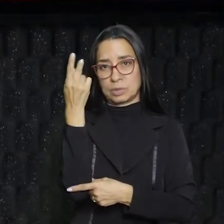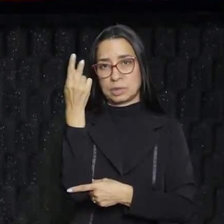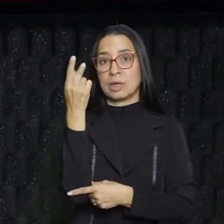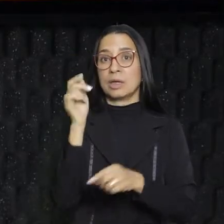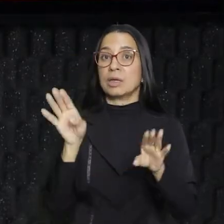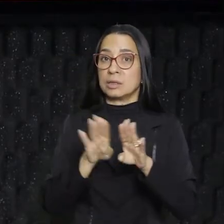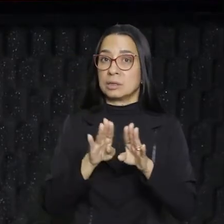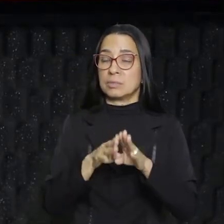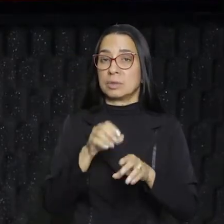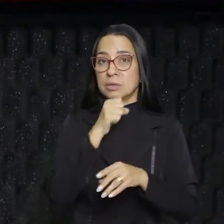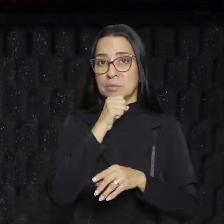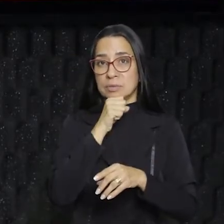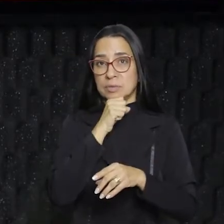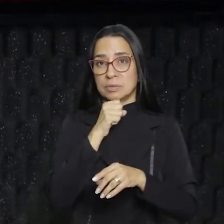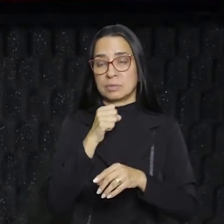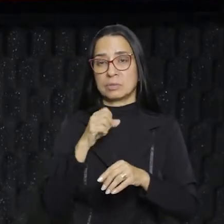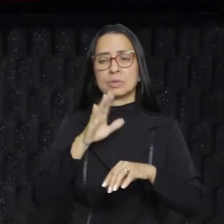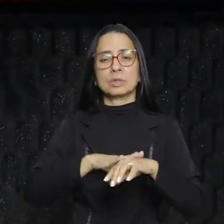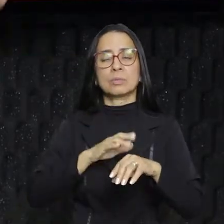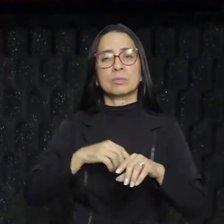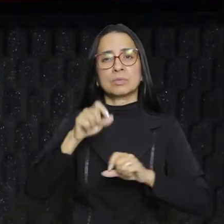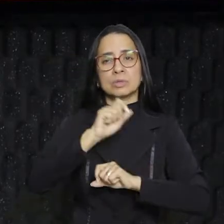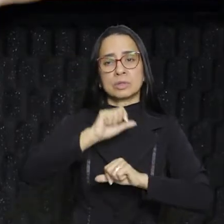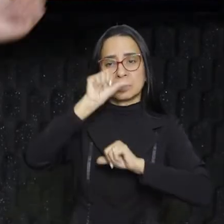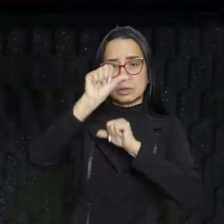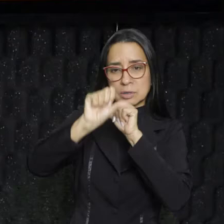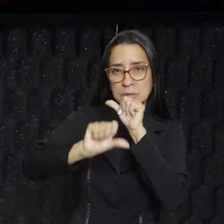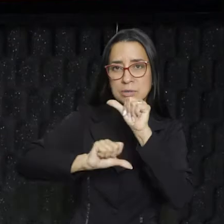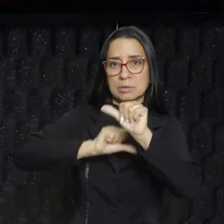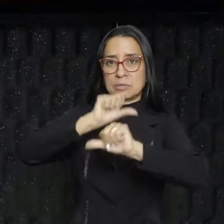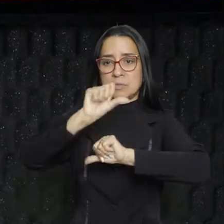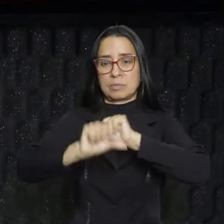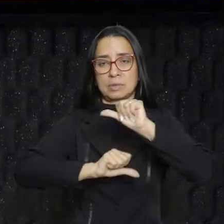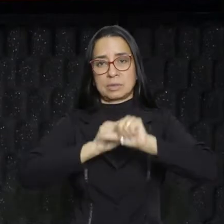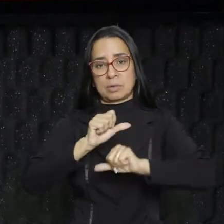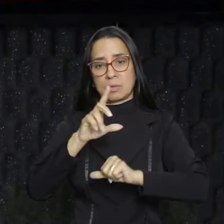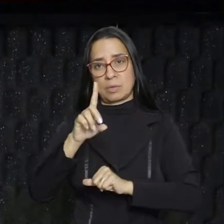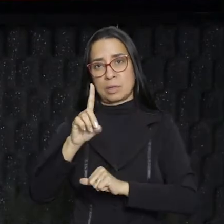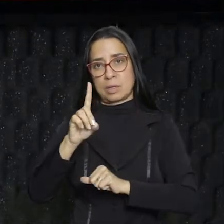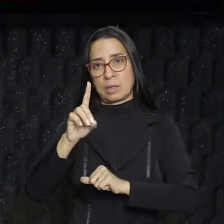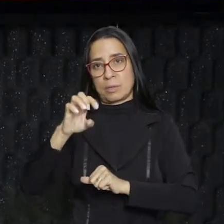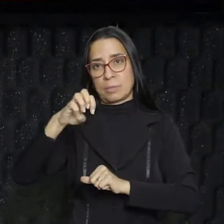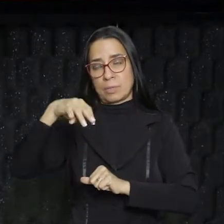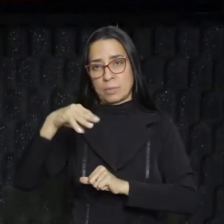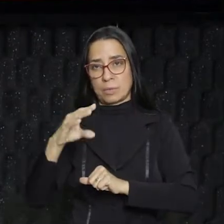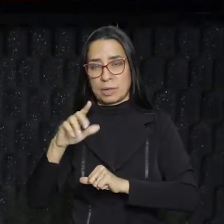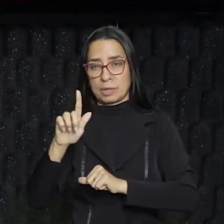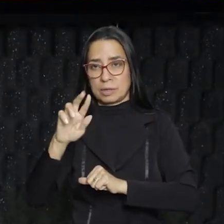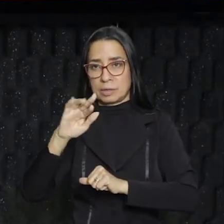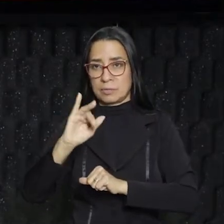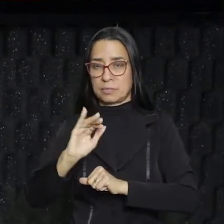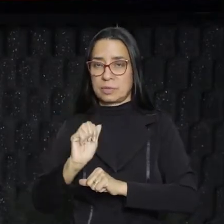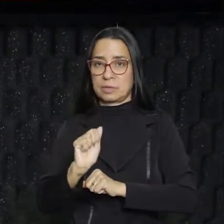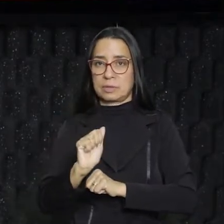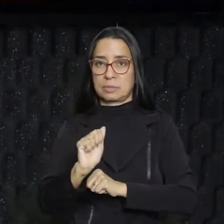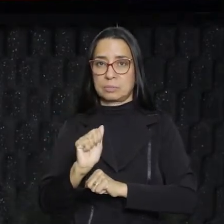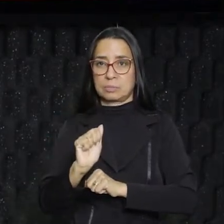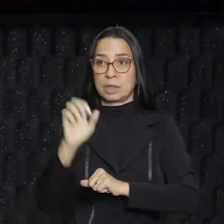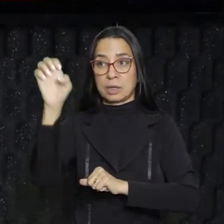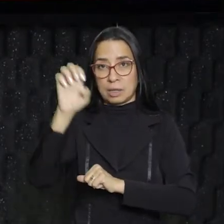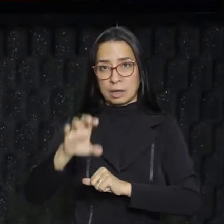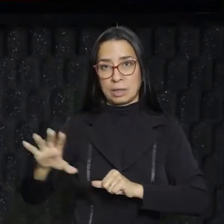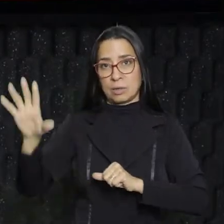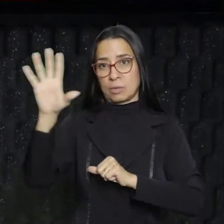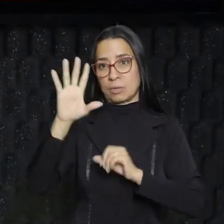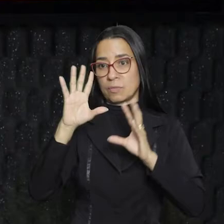chamamos de transição demográfica. Quem já chegou nisso, Marcos, nessa última fase? A Europa. Então, a Europa, de certa forma, ela concluiu a